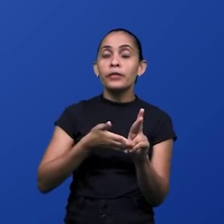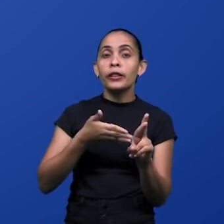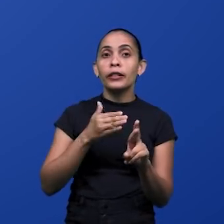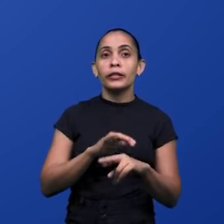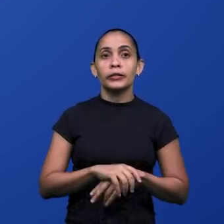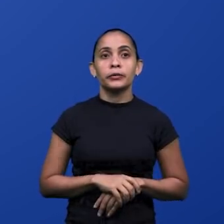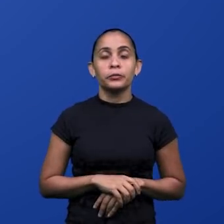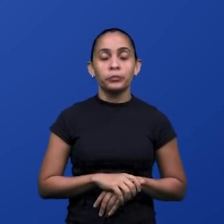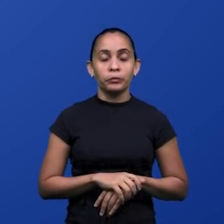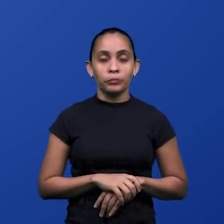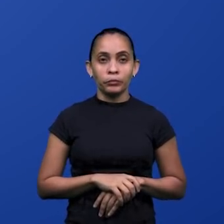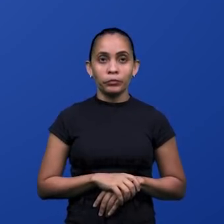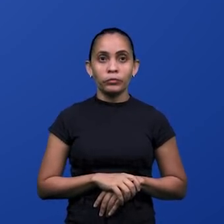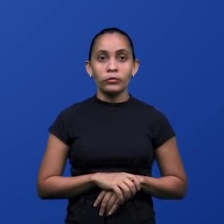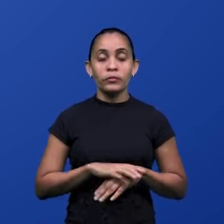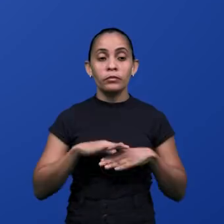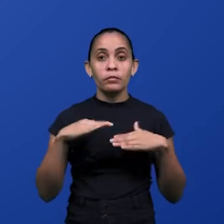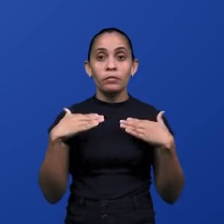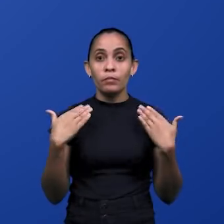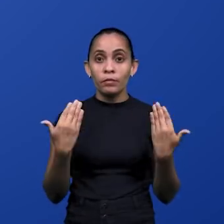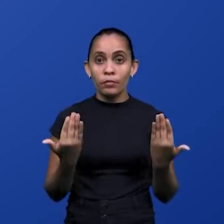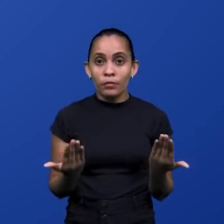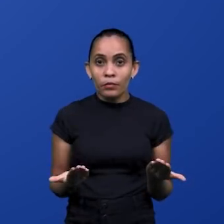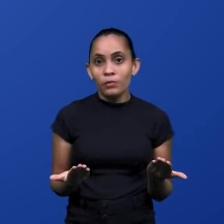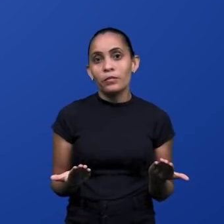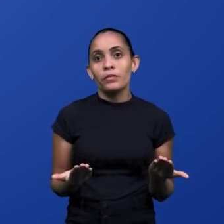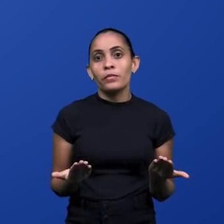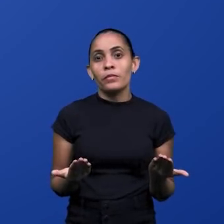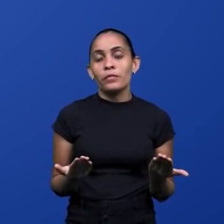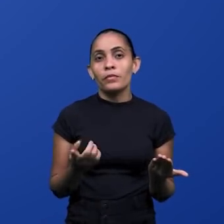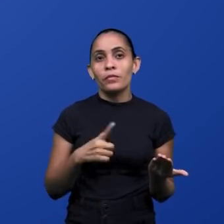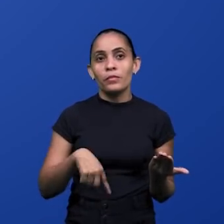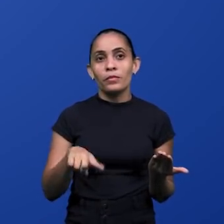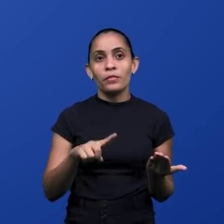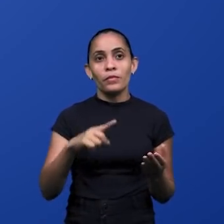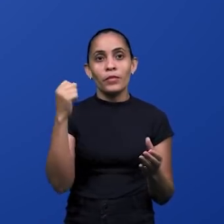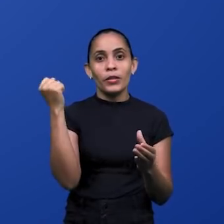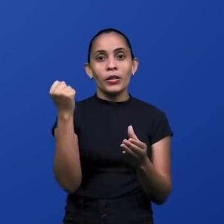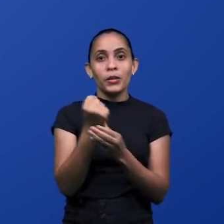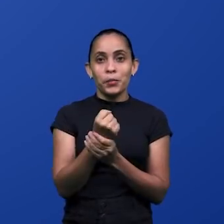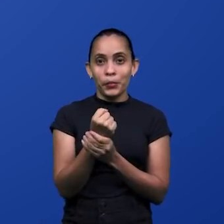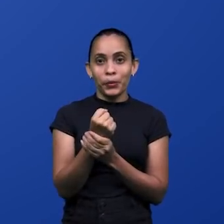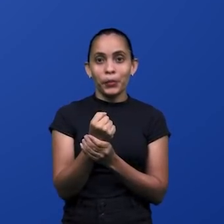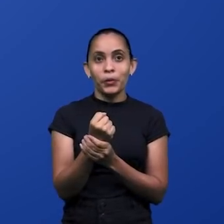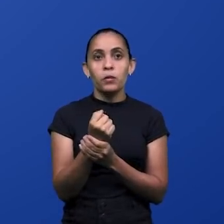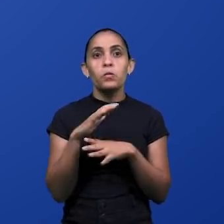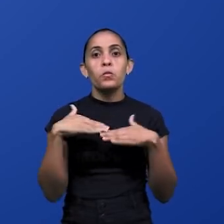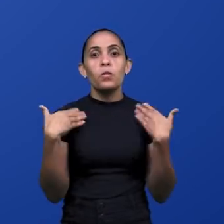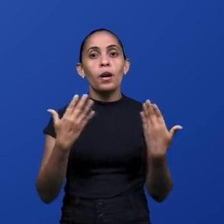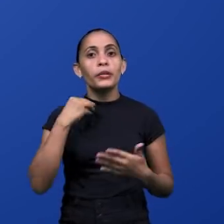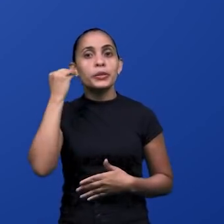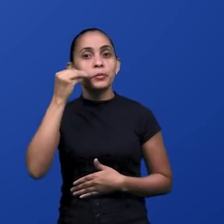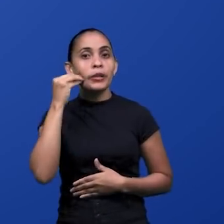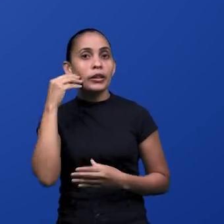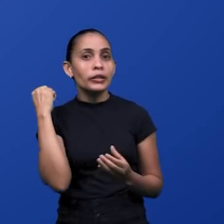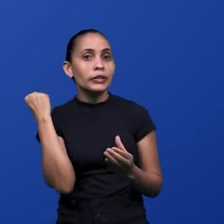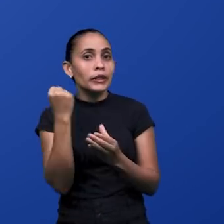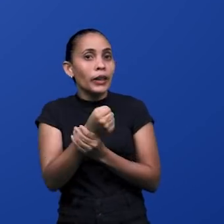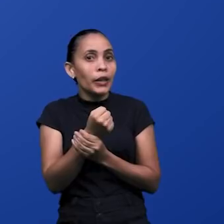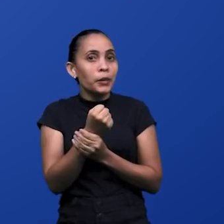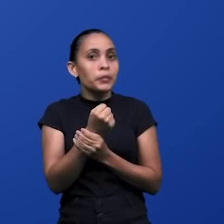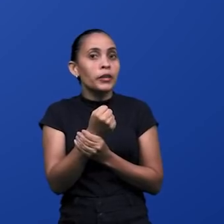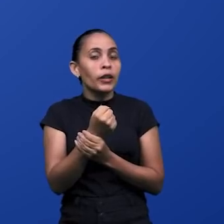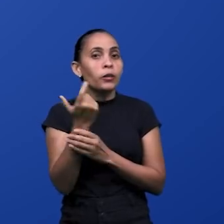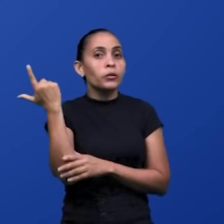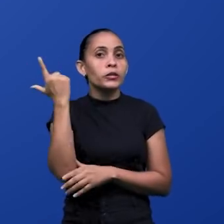Gênesis 22, 4. Qual foi a experiência e o sentimento de Abraão? A experiência, Abraão